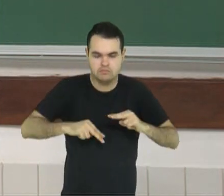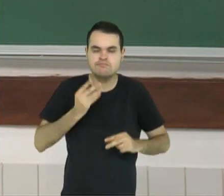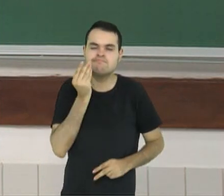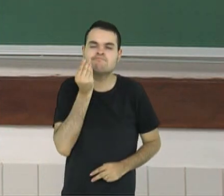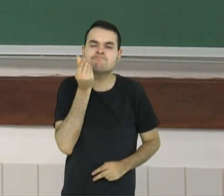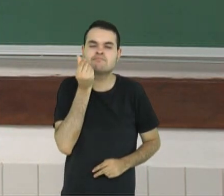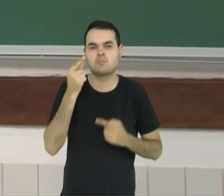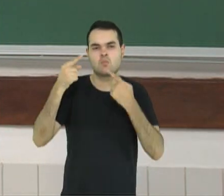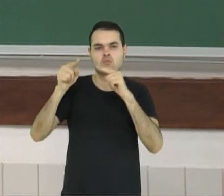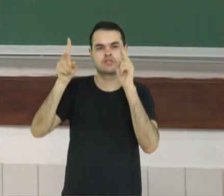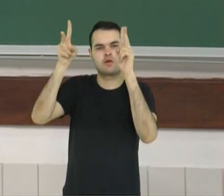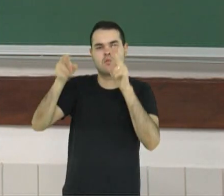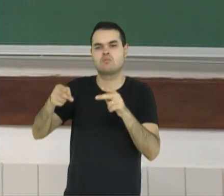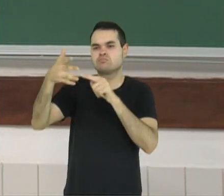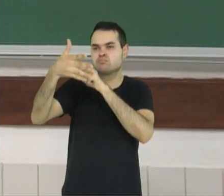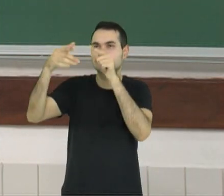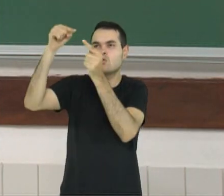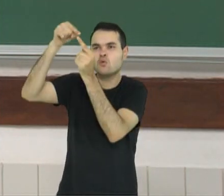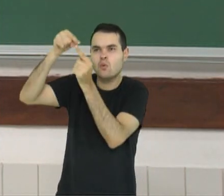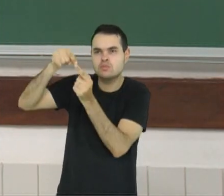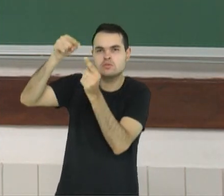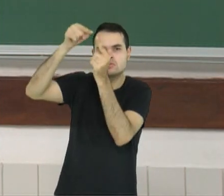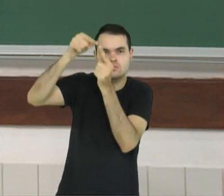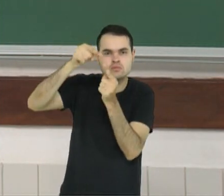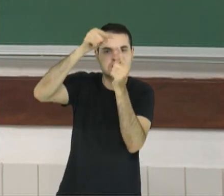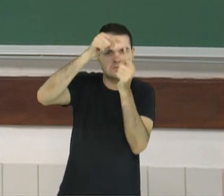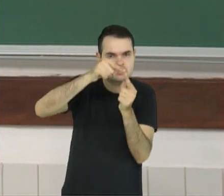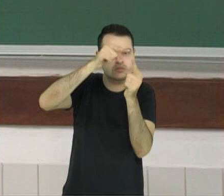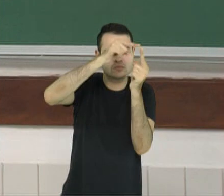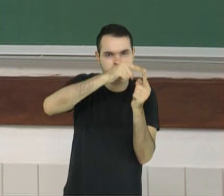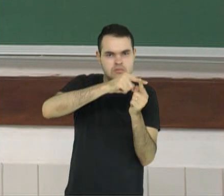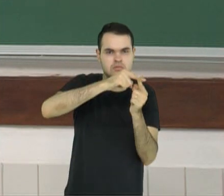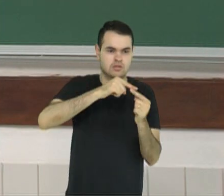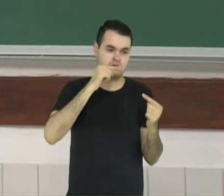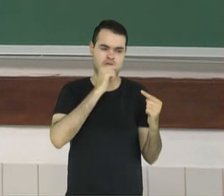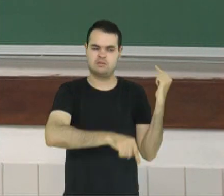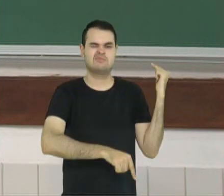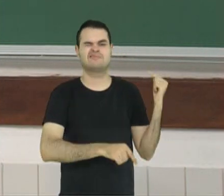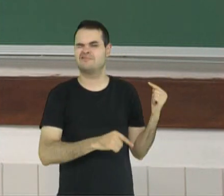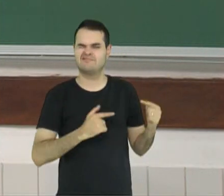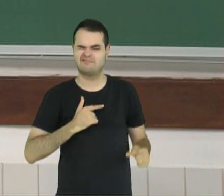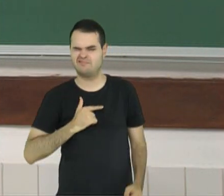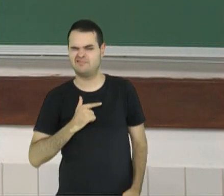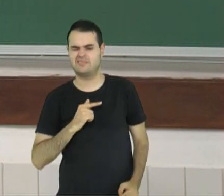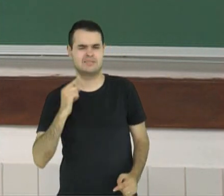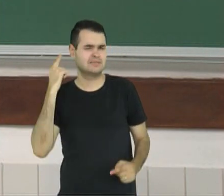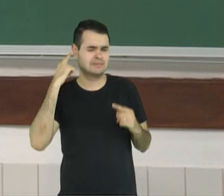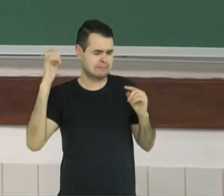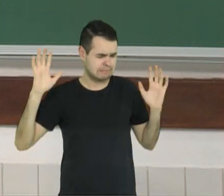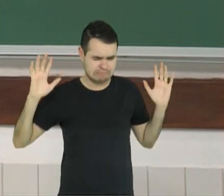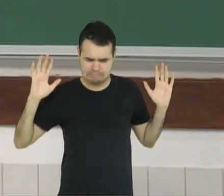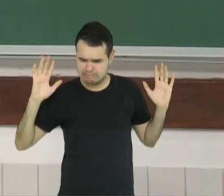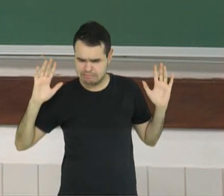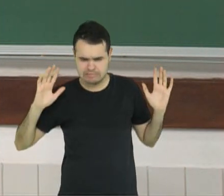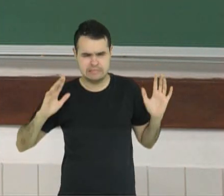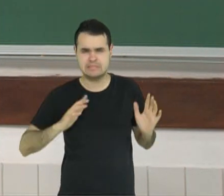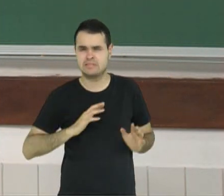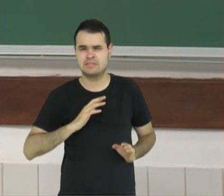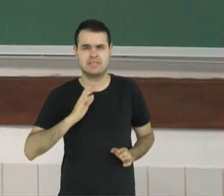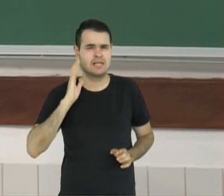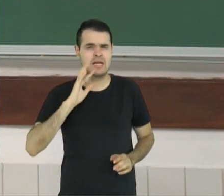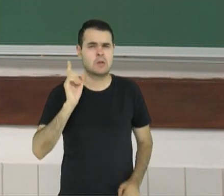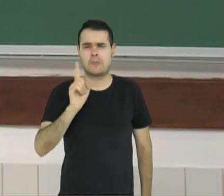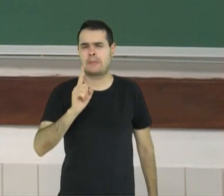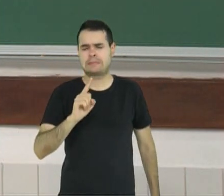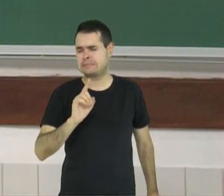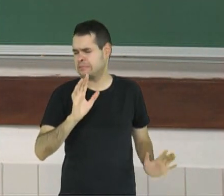A música é a mesma coisa, coisas que combinam. Agora, pense, eu ponho um elemento que não combina, se torna dissonante, ou seja, não fica legal. É uma